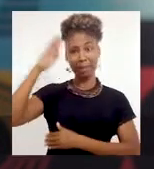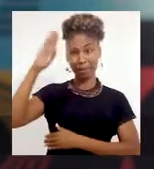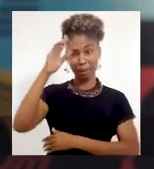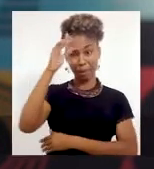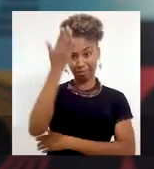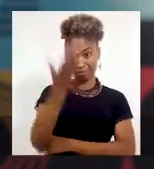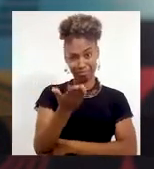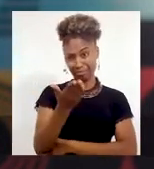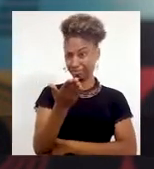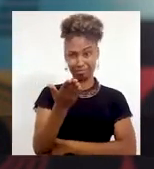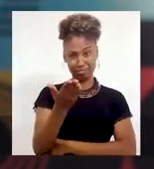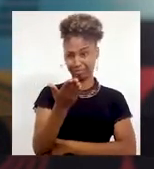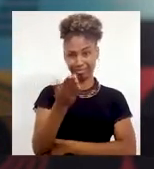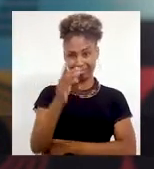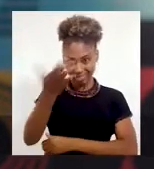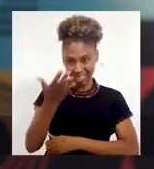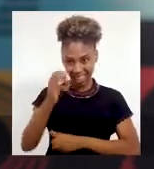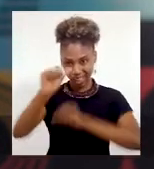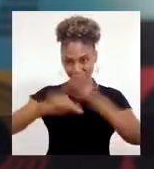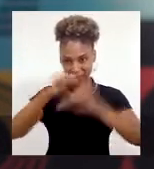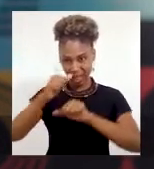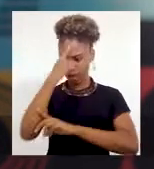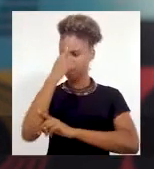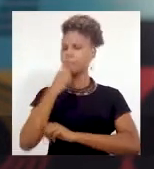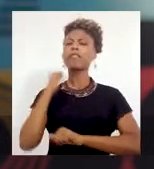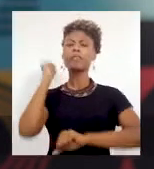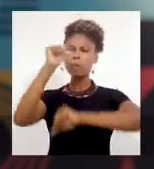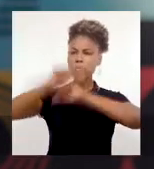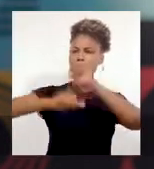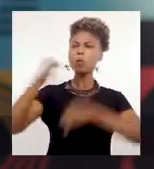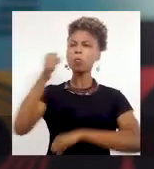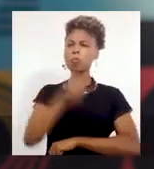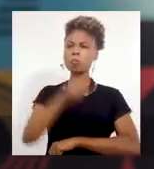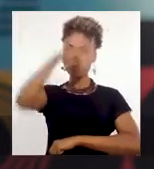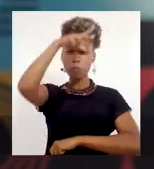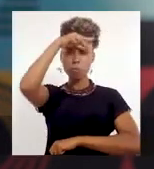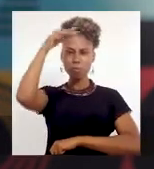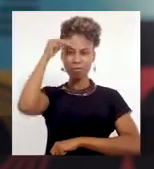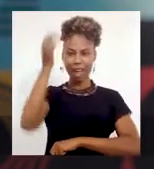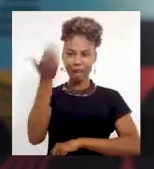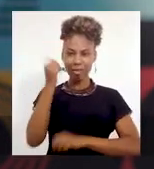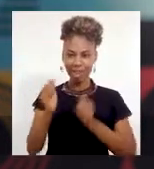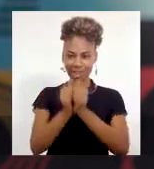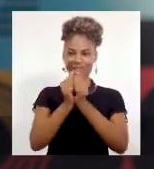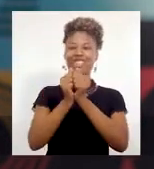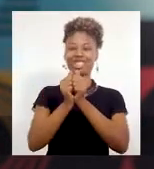uma cidade que não prioriza as pessoas. Quer mudar isso? Mude o perfil de quem